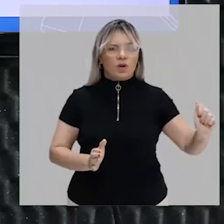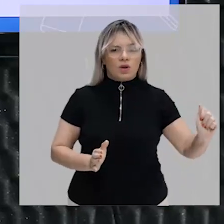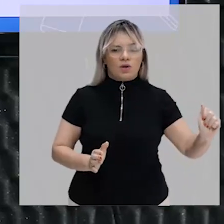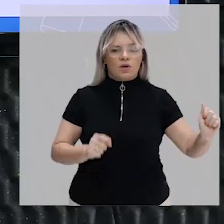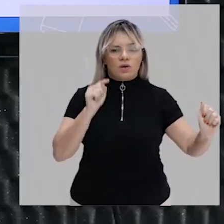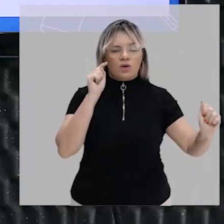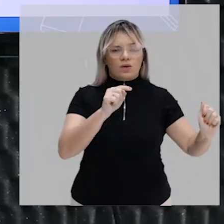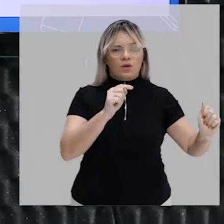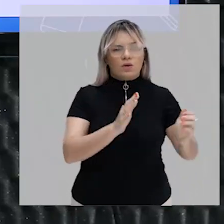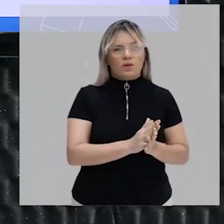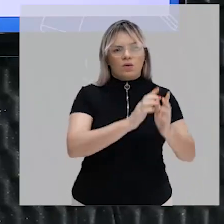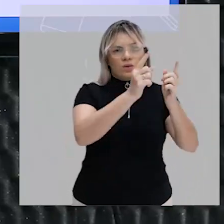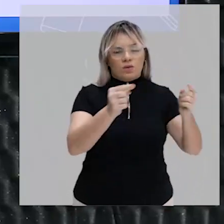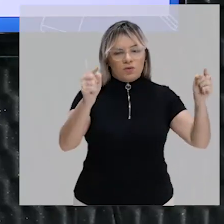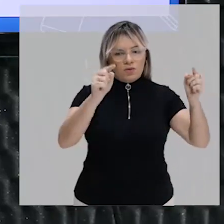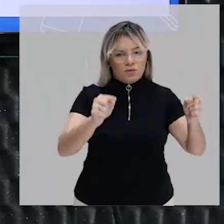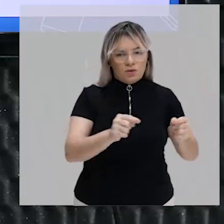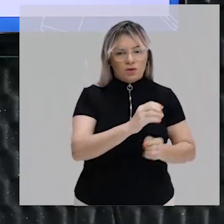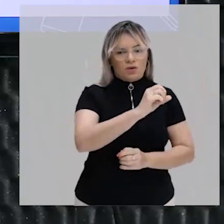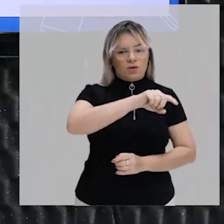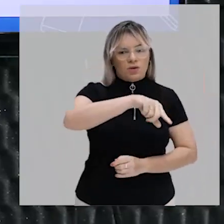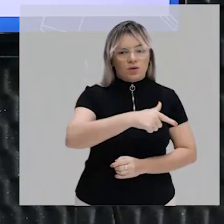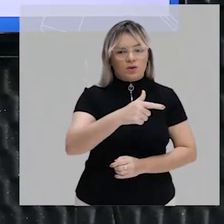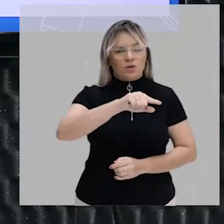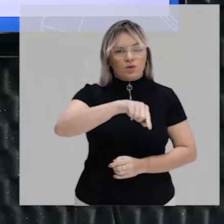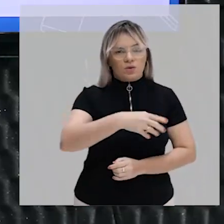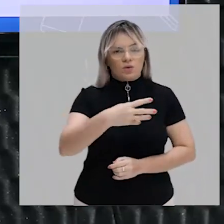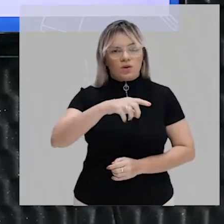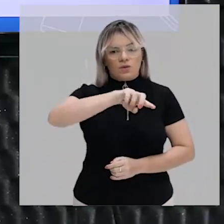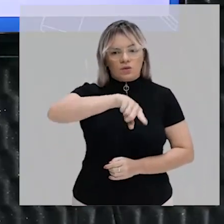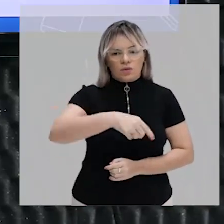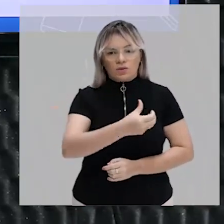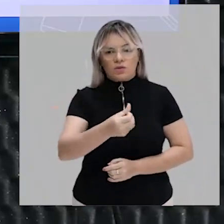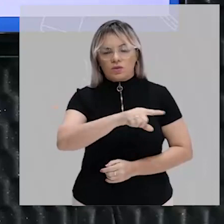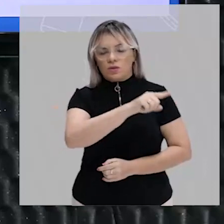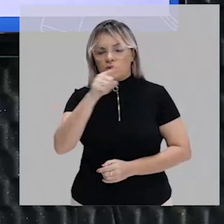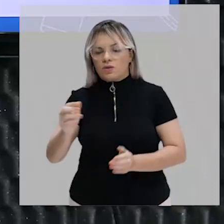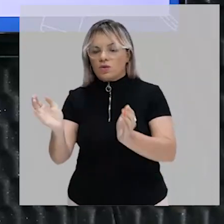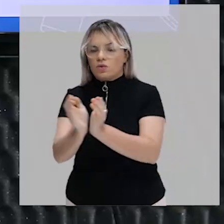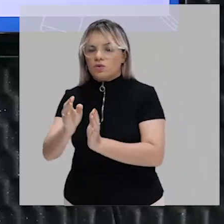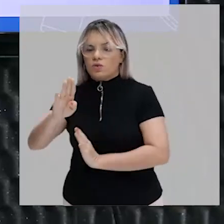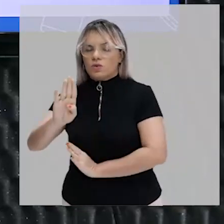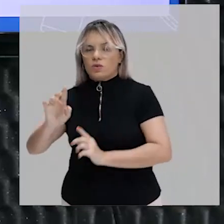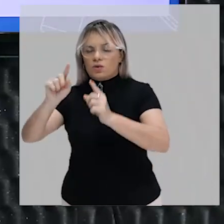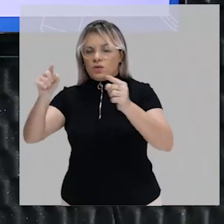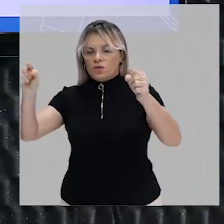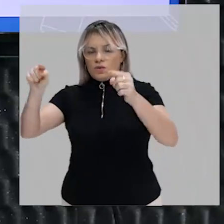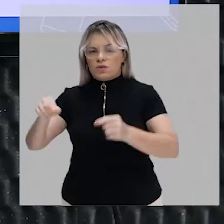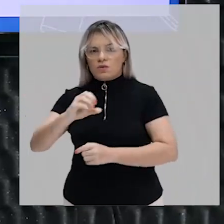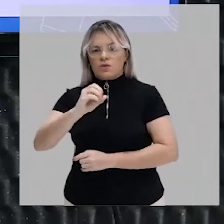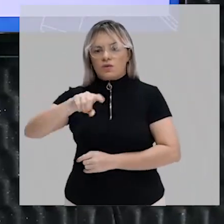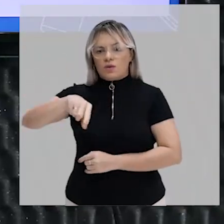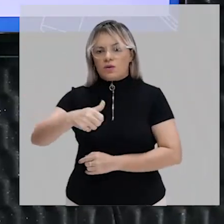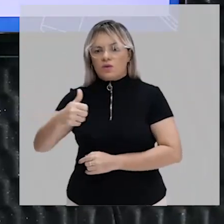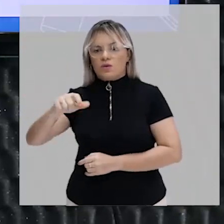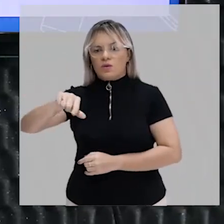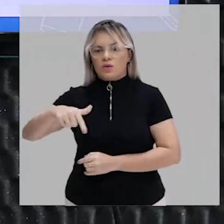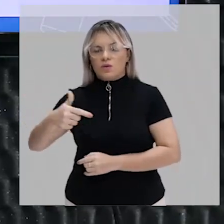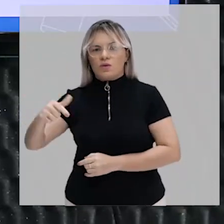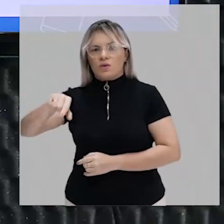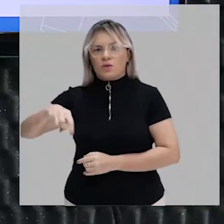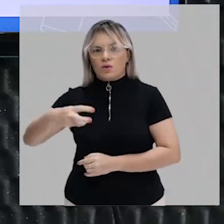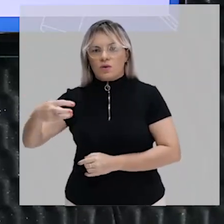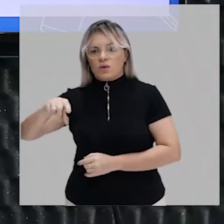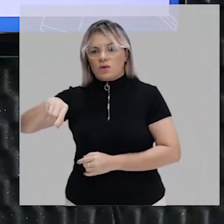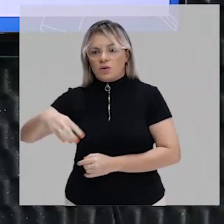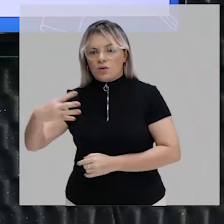pelos elementos 0, 2, 4 e 6. Tenho também o conjunto B, que é dado pelos elementos 0, 1, 2,